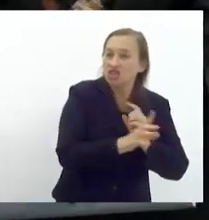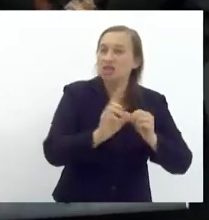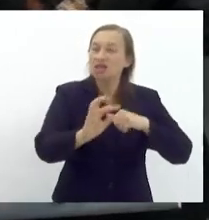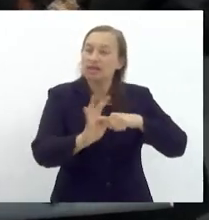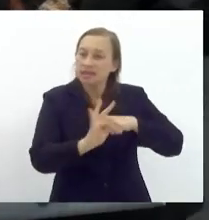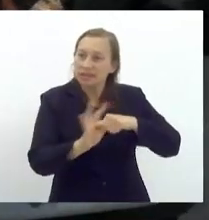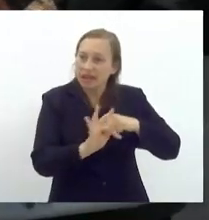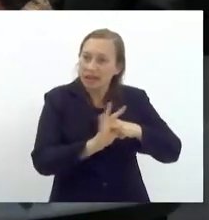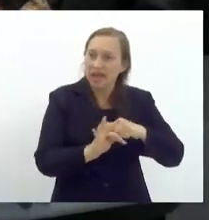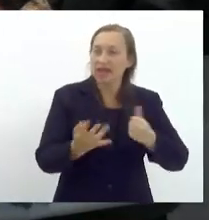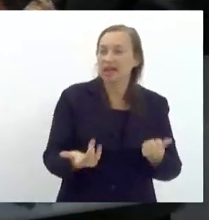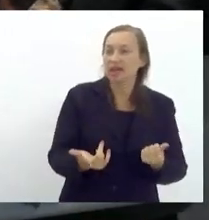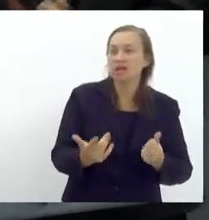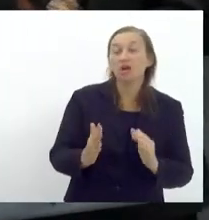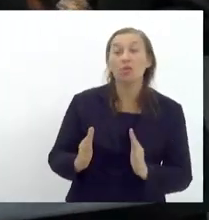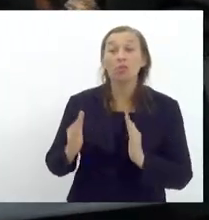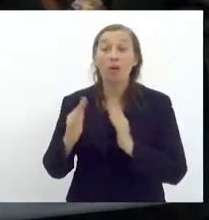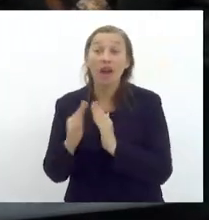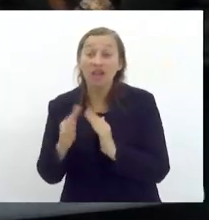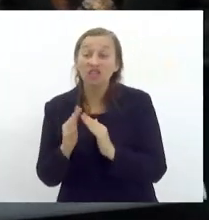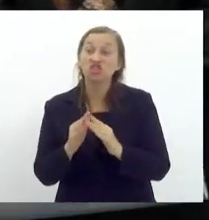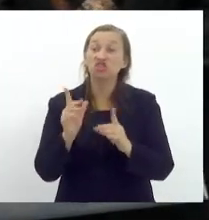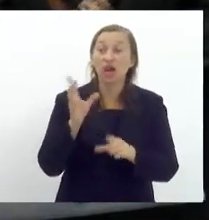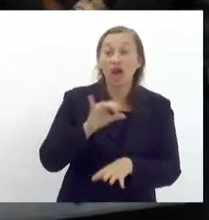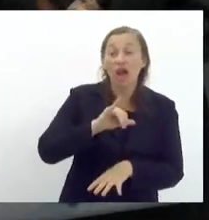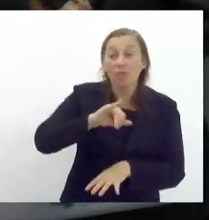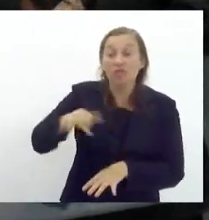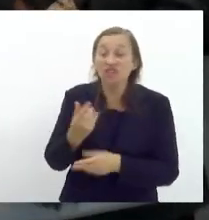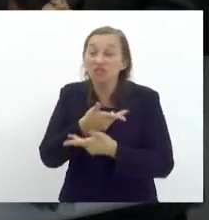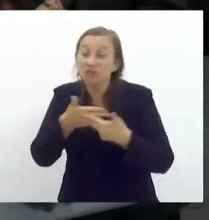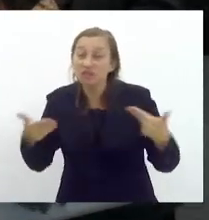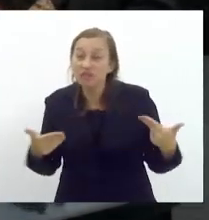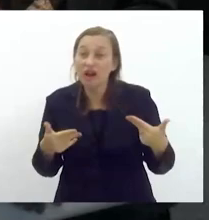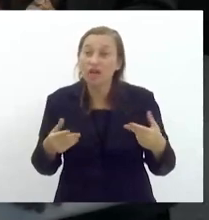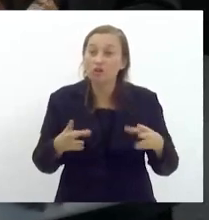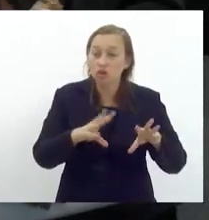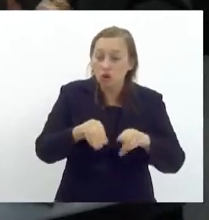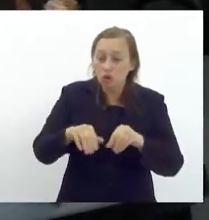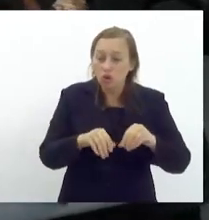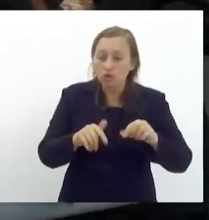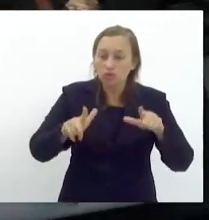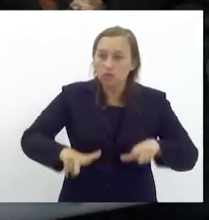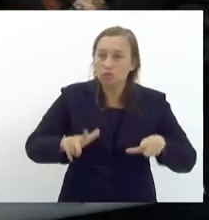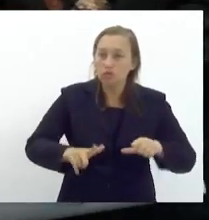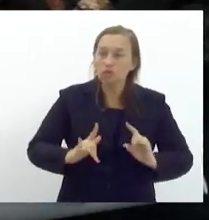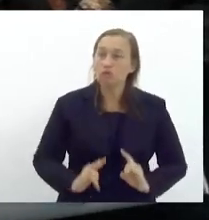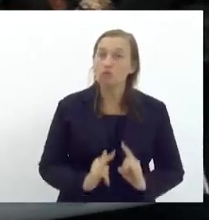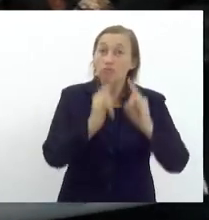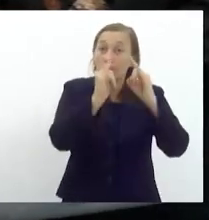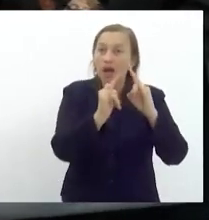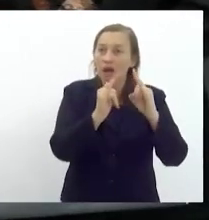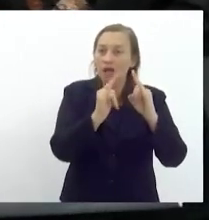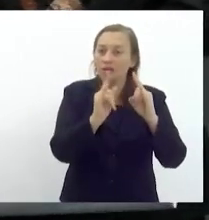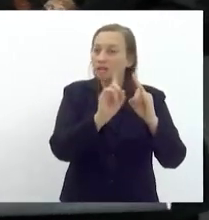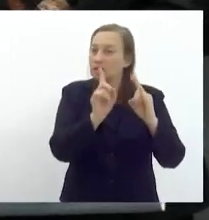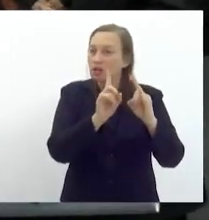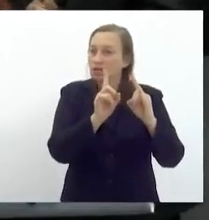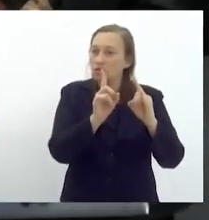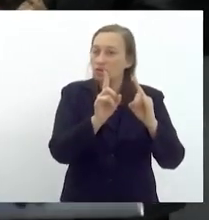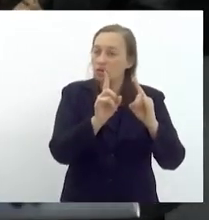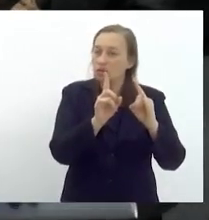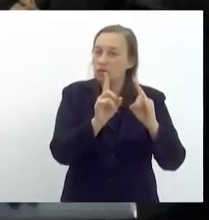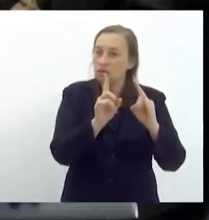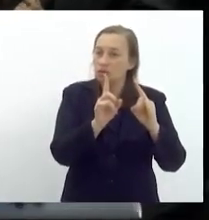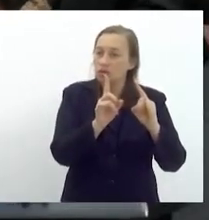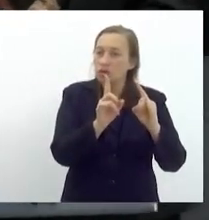Urbano como locação social como aproveitamento comentários terrenos e Imóveis e prédios que ainda não foram inventariados no estado